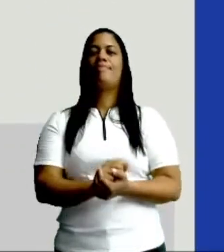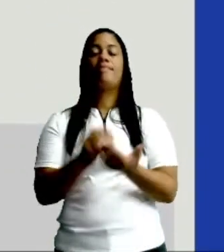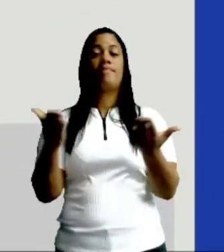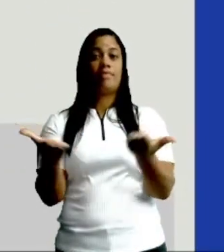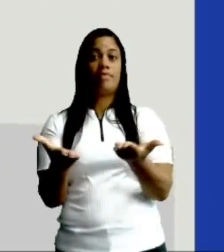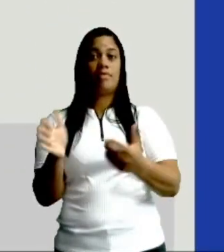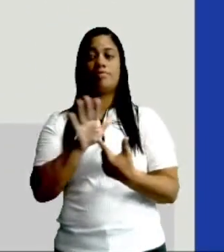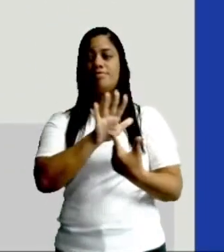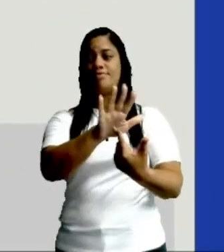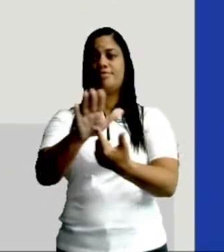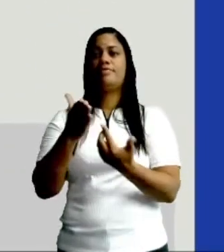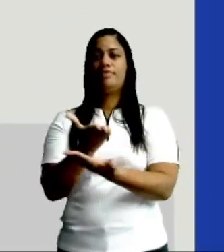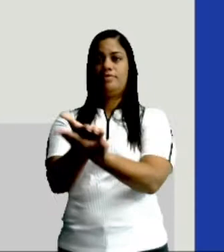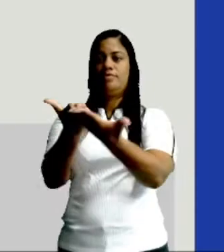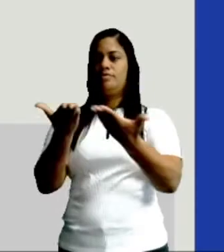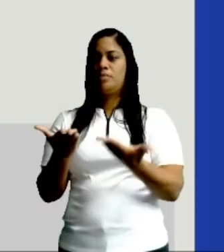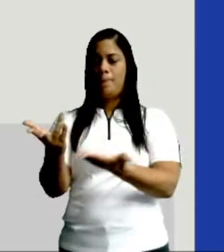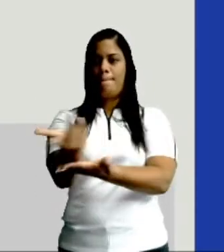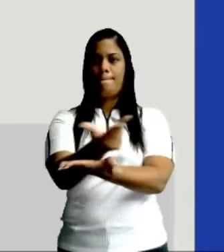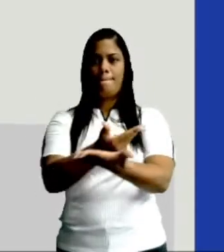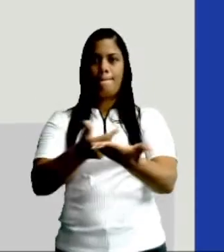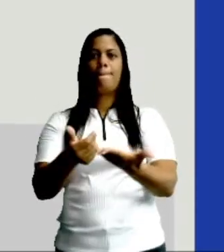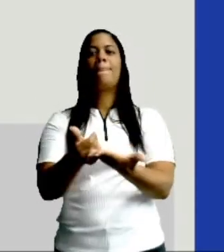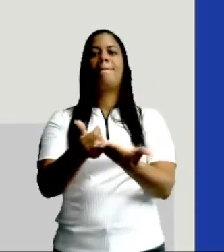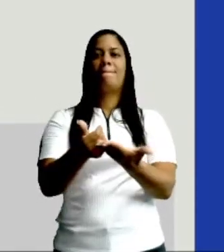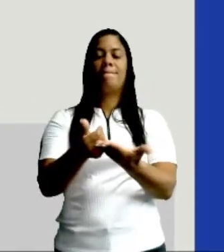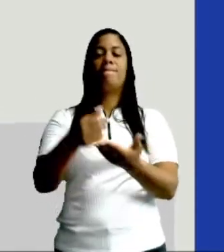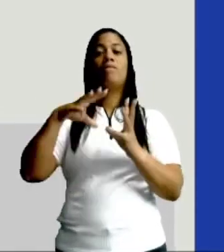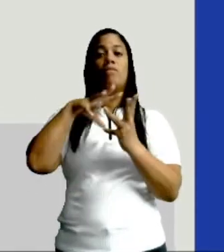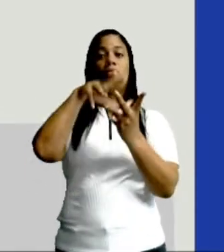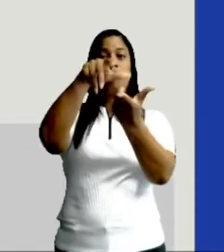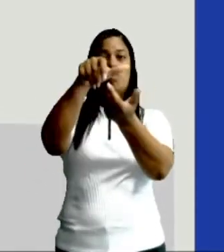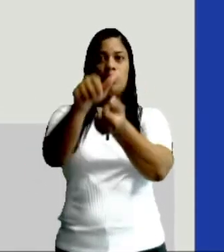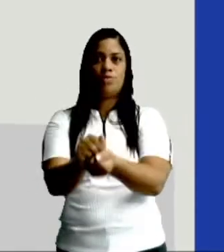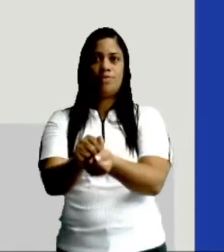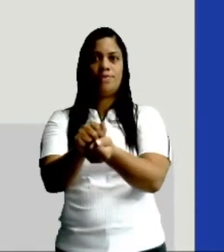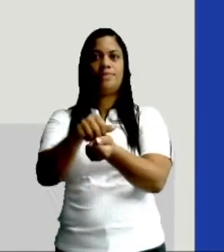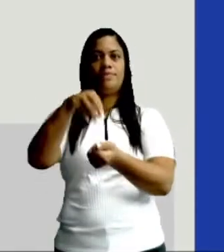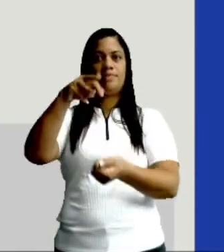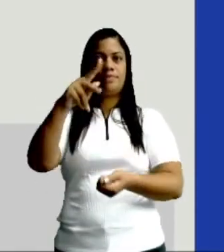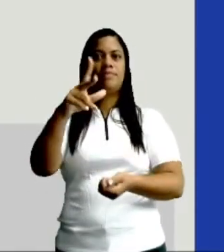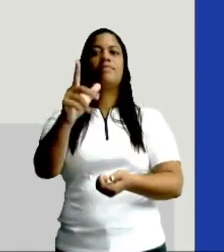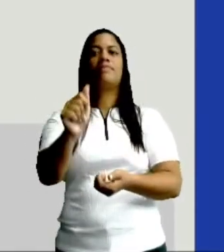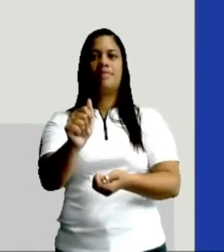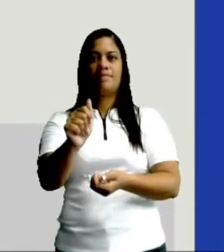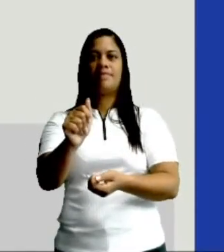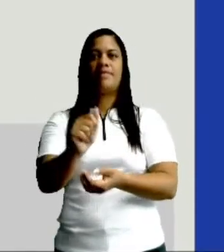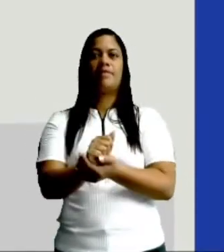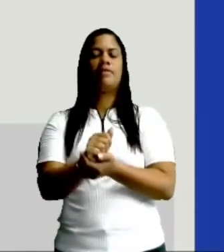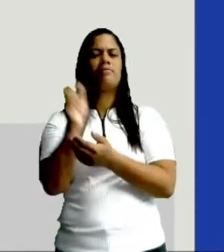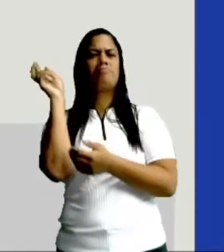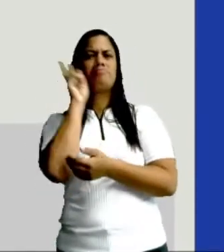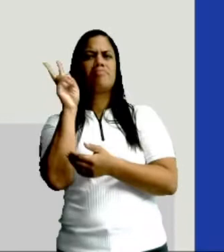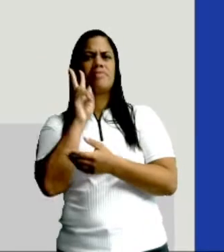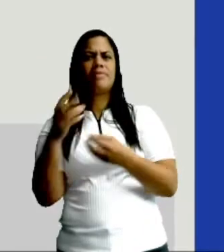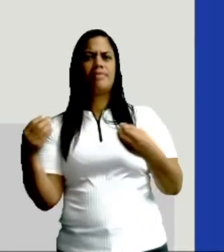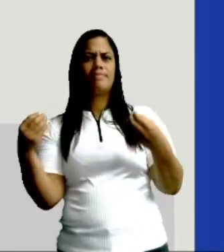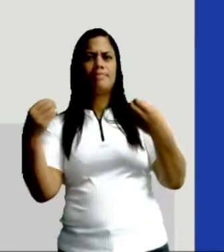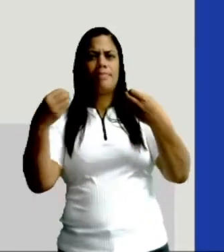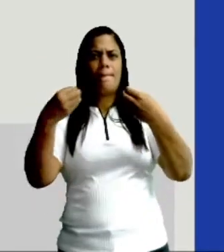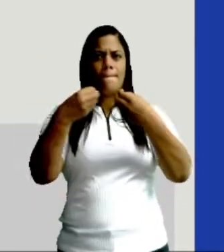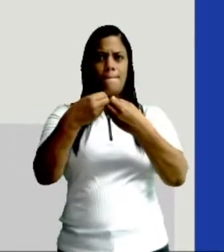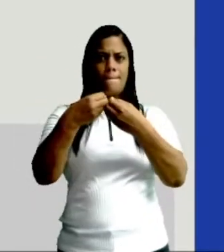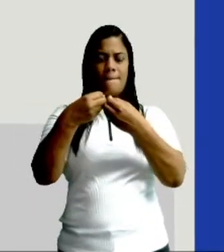Aqui eu trouxe para vocês como está a distribuição do clima no mundo. Lembrando que quanto mais próximo